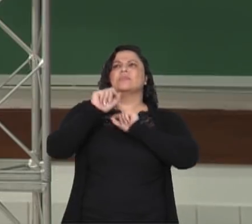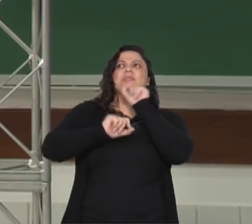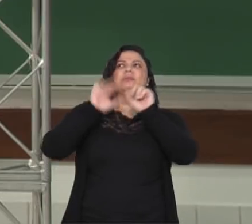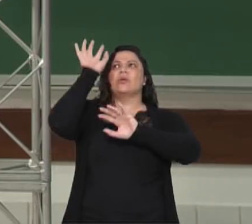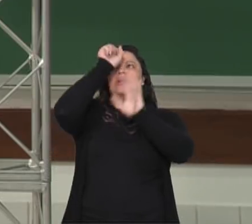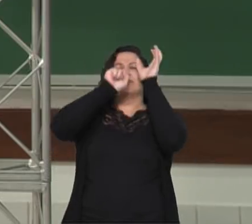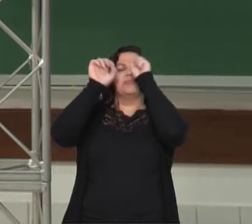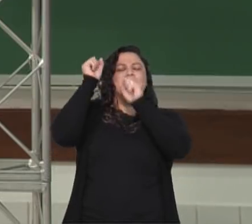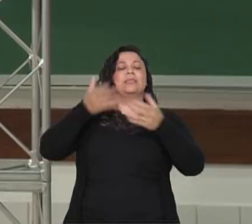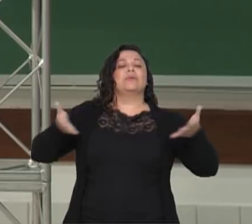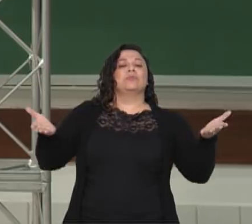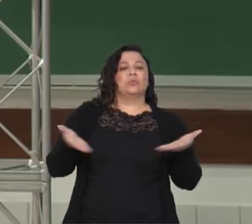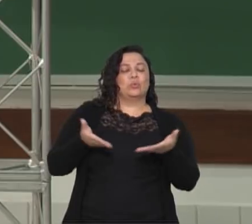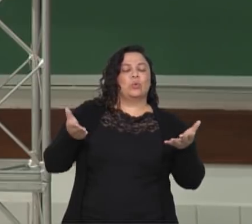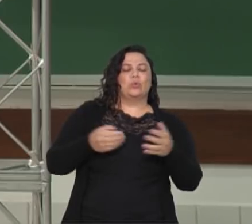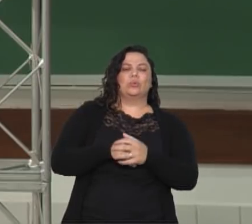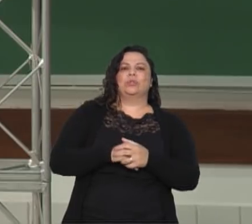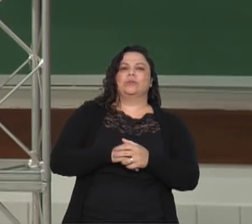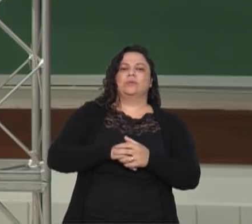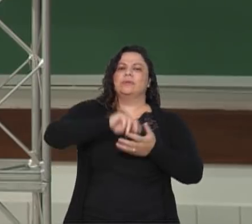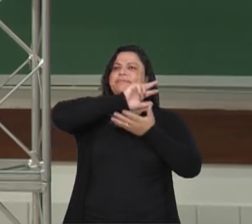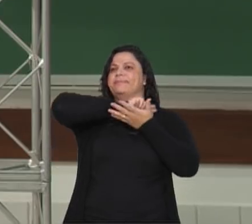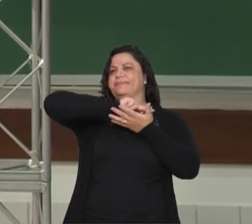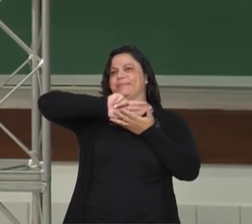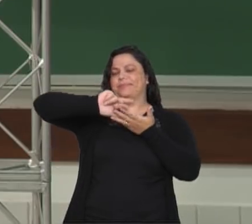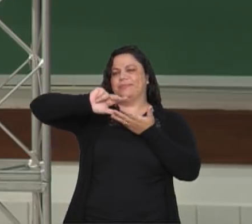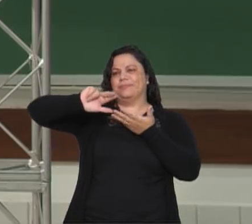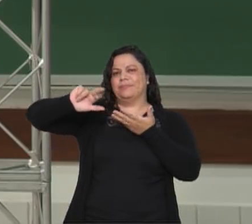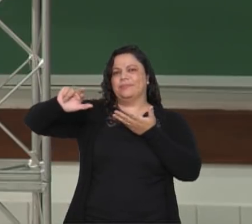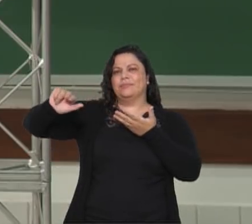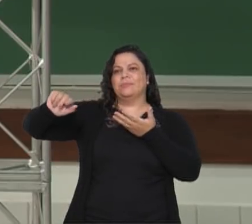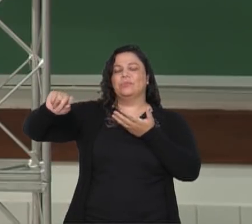os parâmetros sonoros. A gente falou